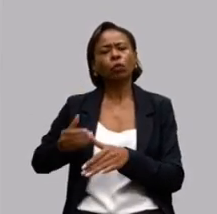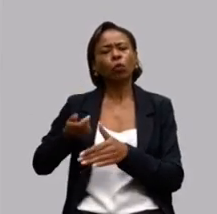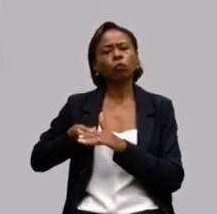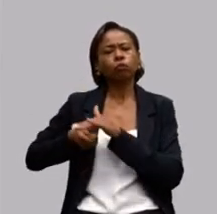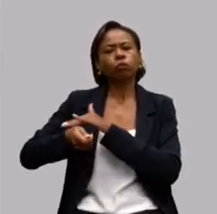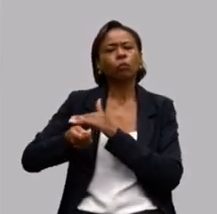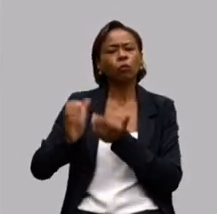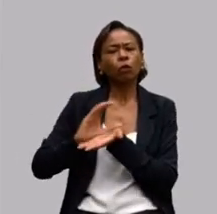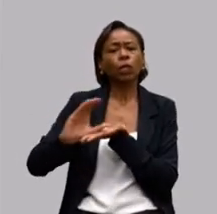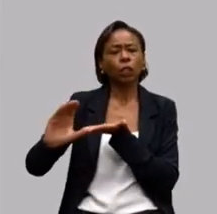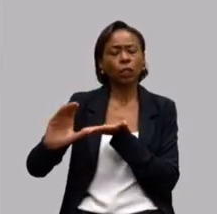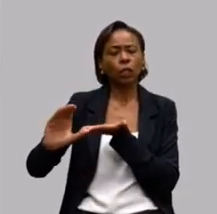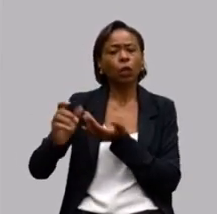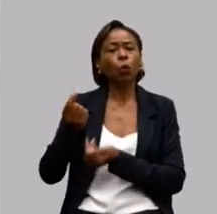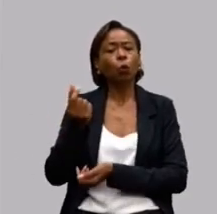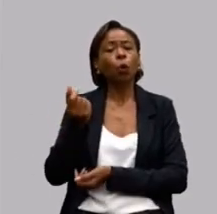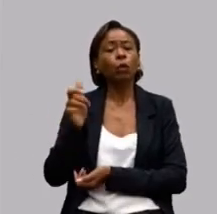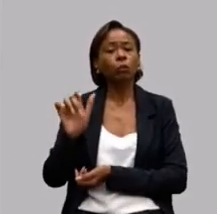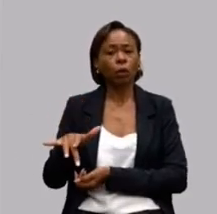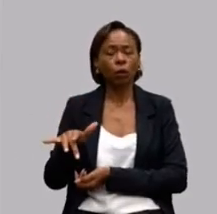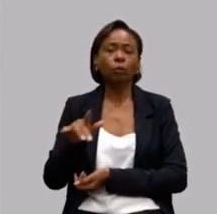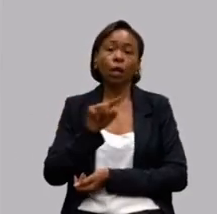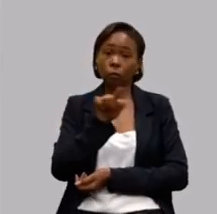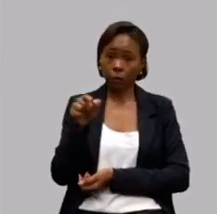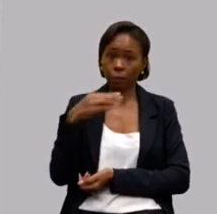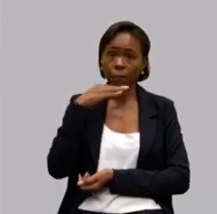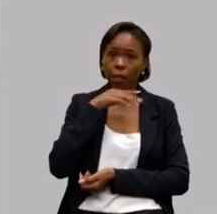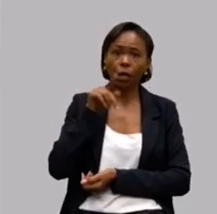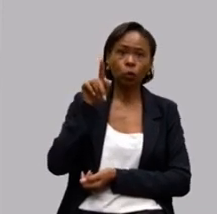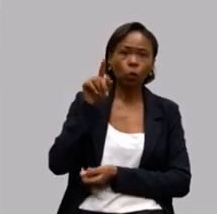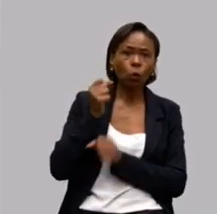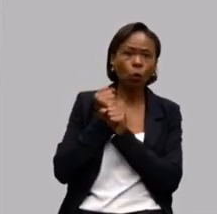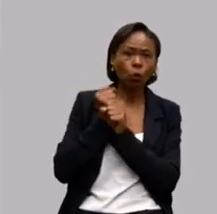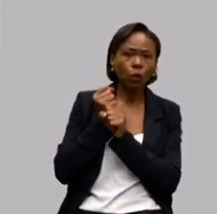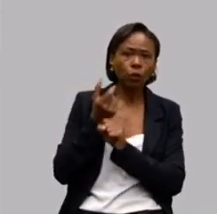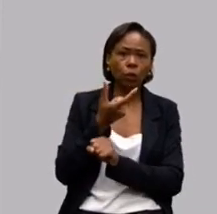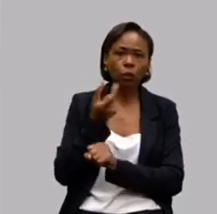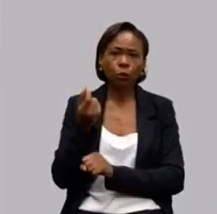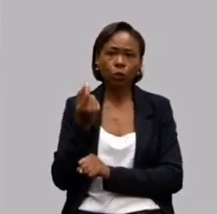perceber que aí, no ano de 2015, chega a